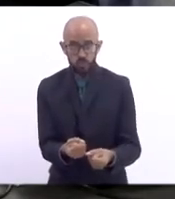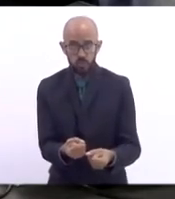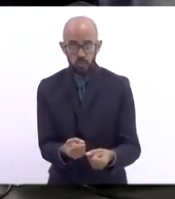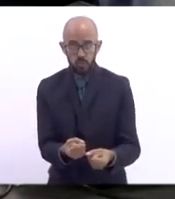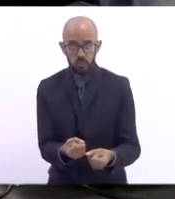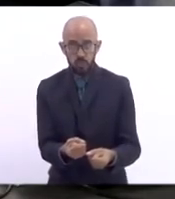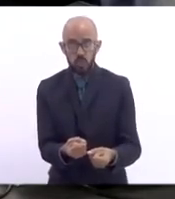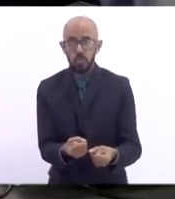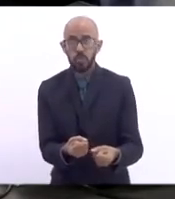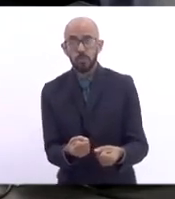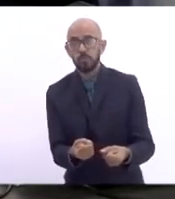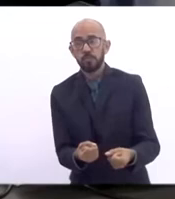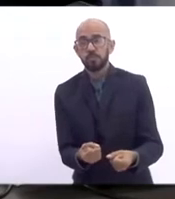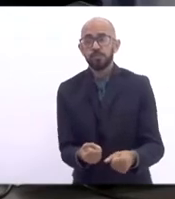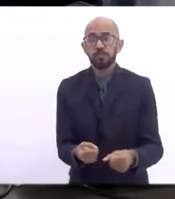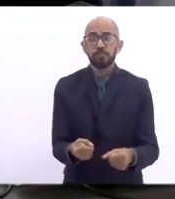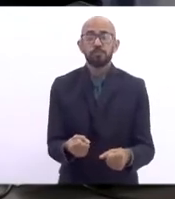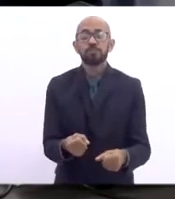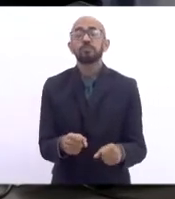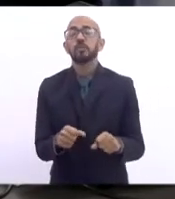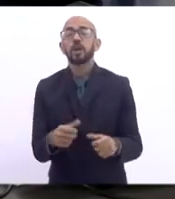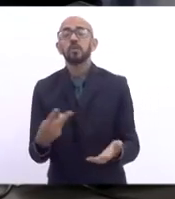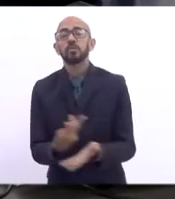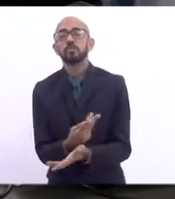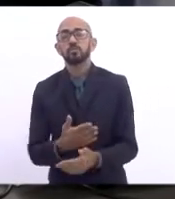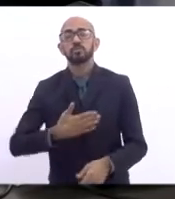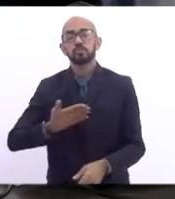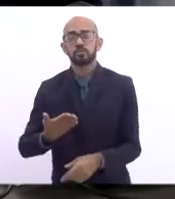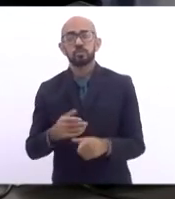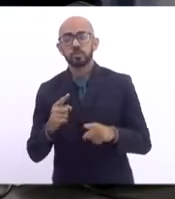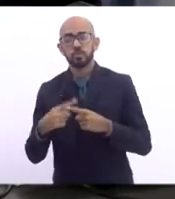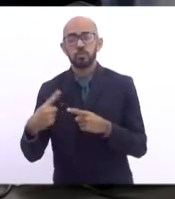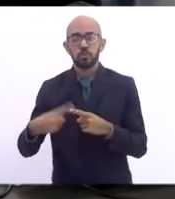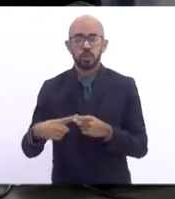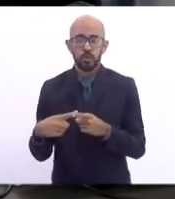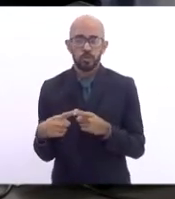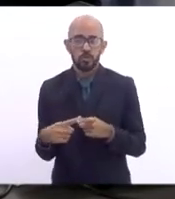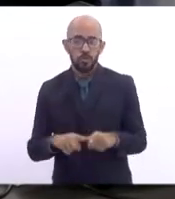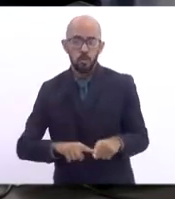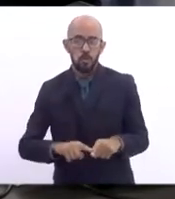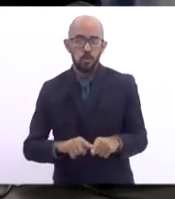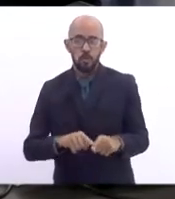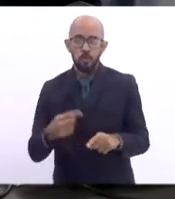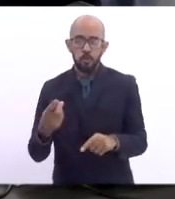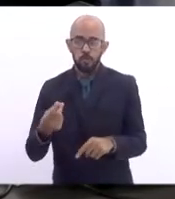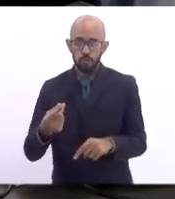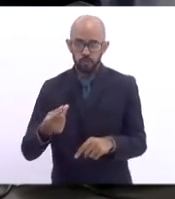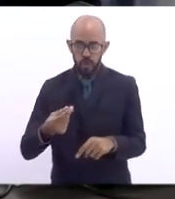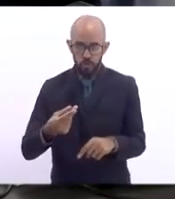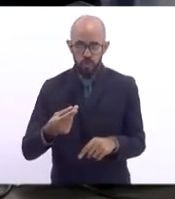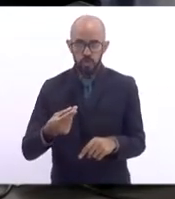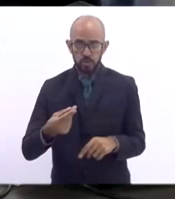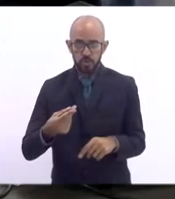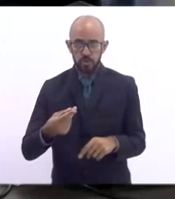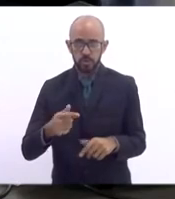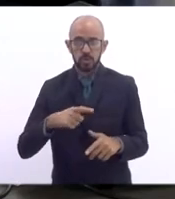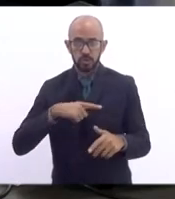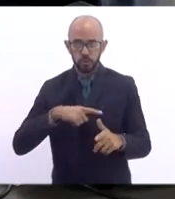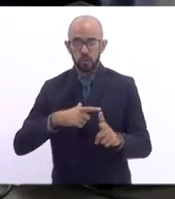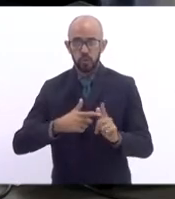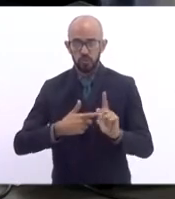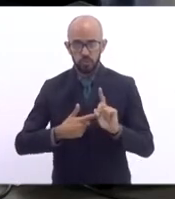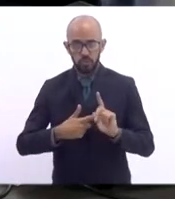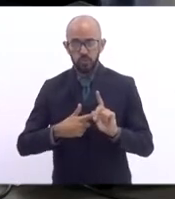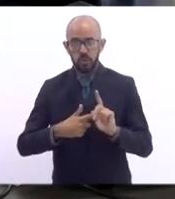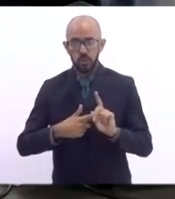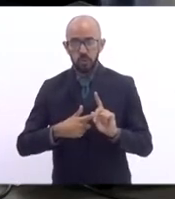estado lhe foi surpreendido Por que é os valores que eles estavam que tava devendo por